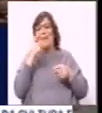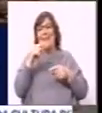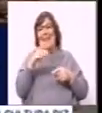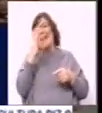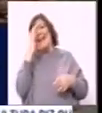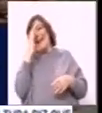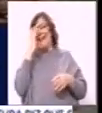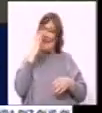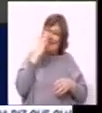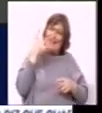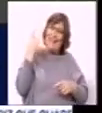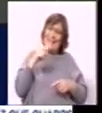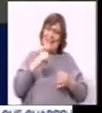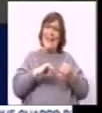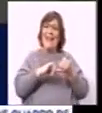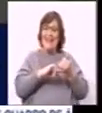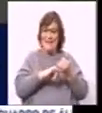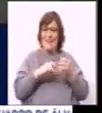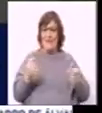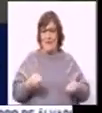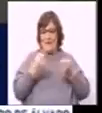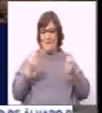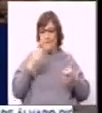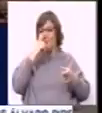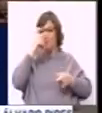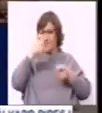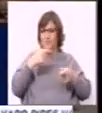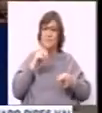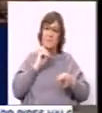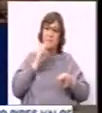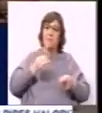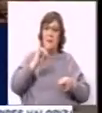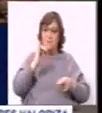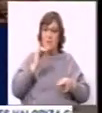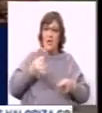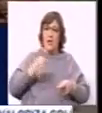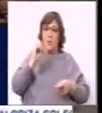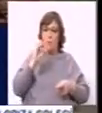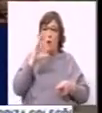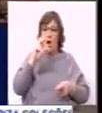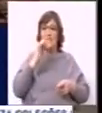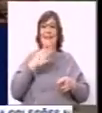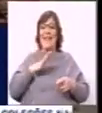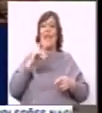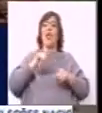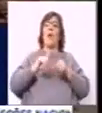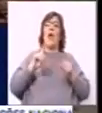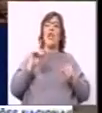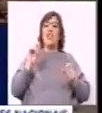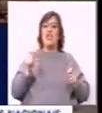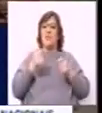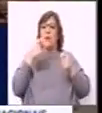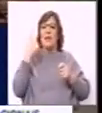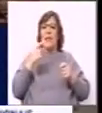aqui também há uma seção estas retinas menos pessoas vão se divertir as pipocas que nós tínhamos nem tem a ver com o modo espetacular por exemplo